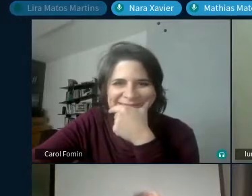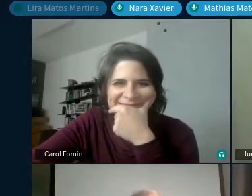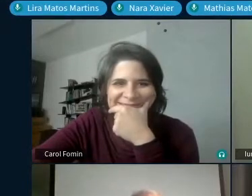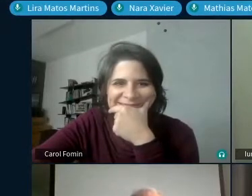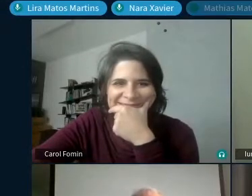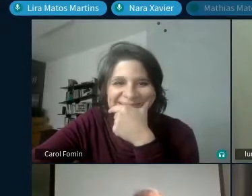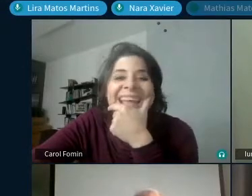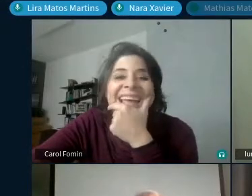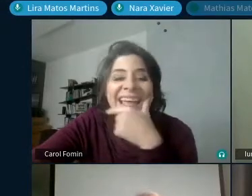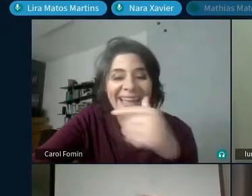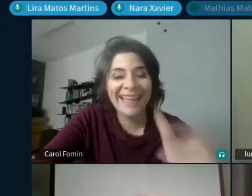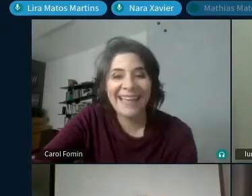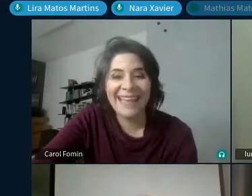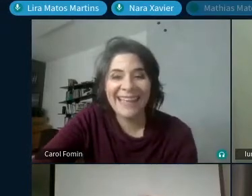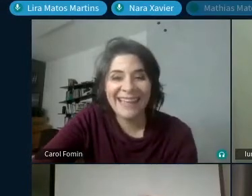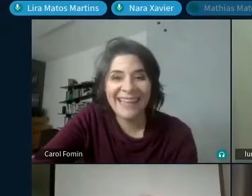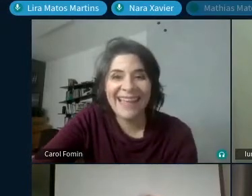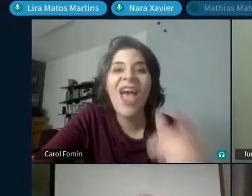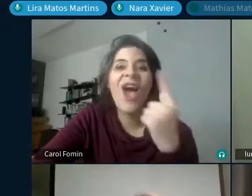acadêmico.